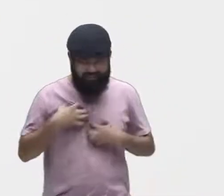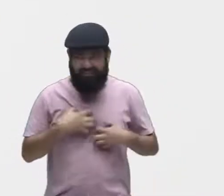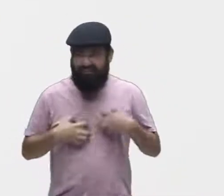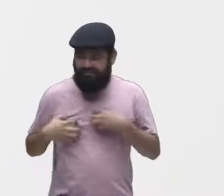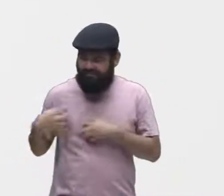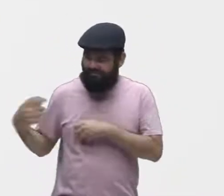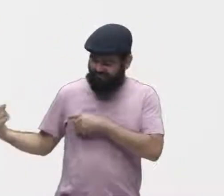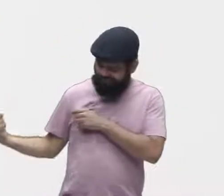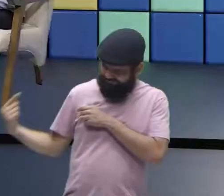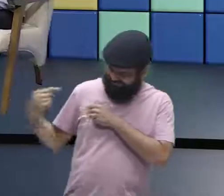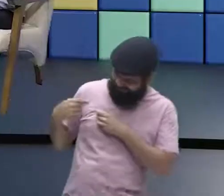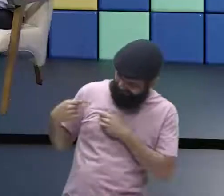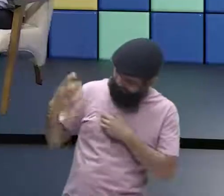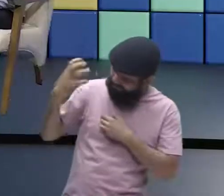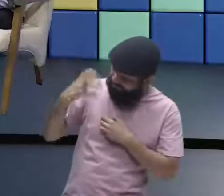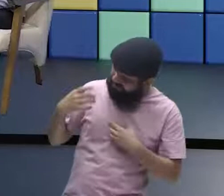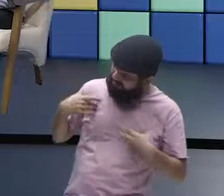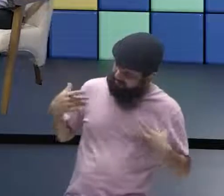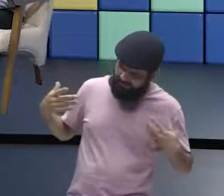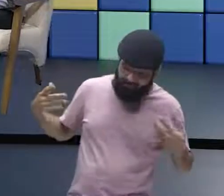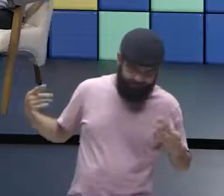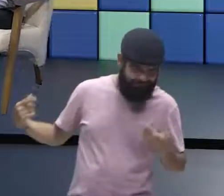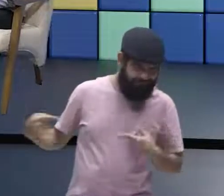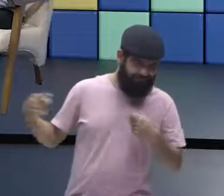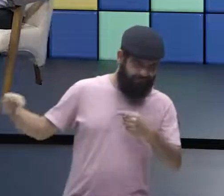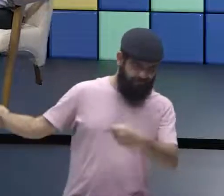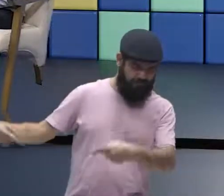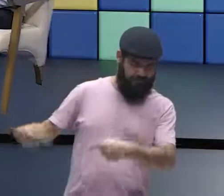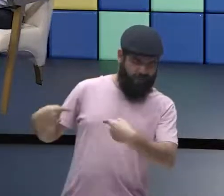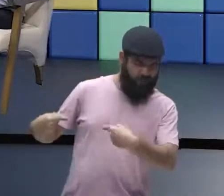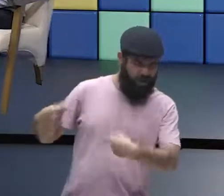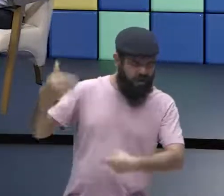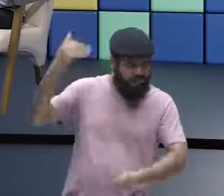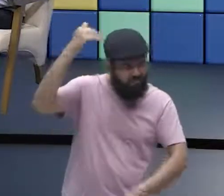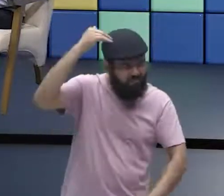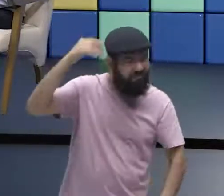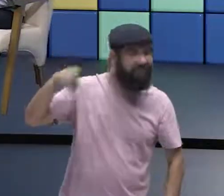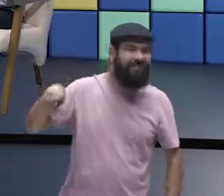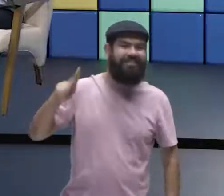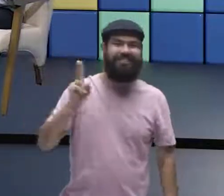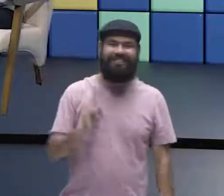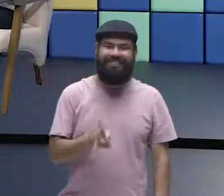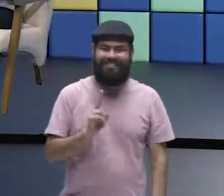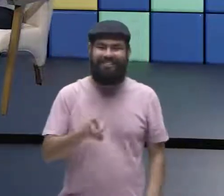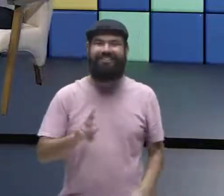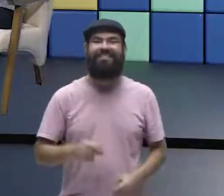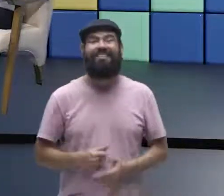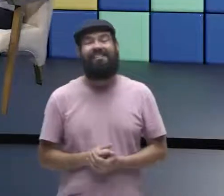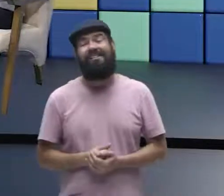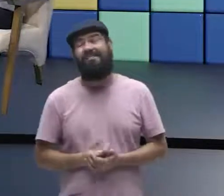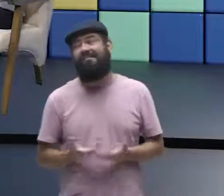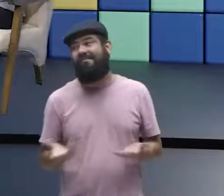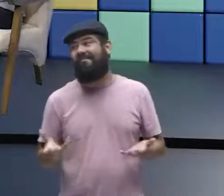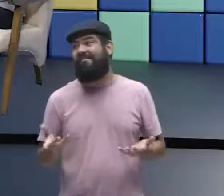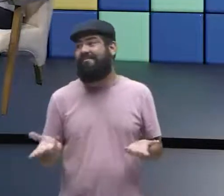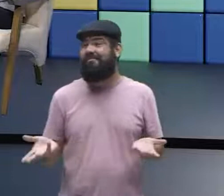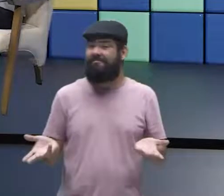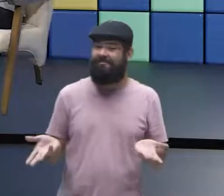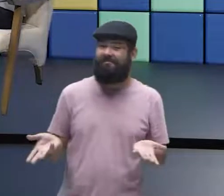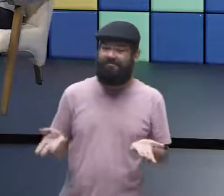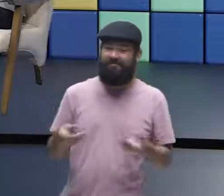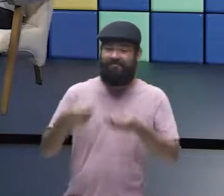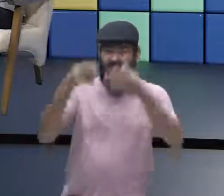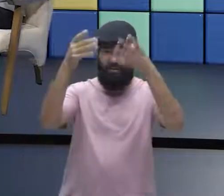alguma coisa para você ficar com raiva, né? Normalmente é assim, culpa né? até o outro, né? Então, assim, aí é isso que eu estava falando para